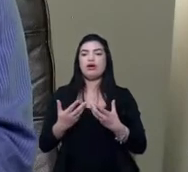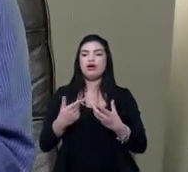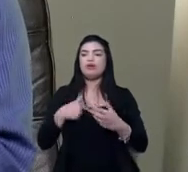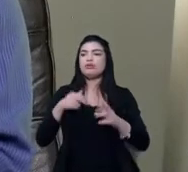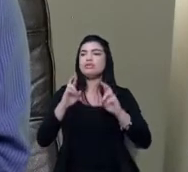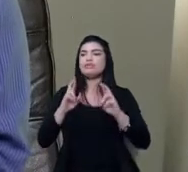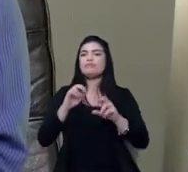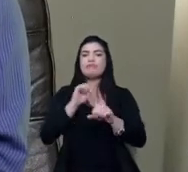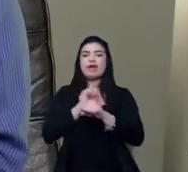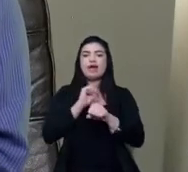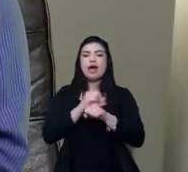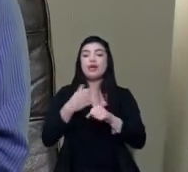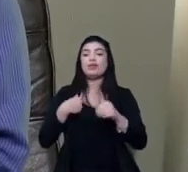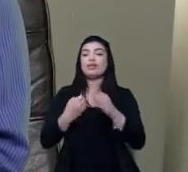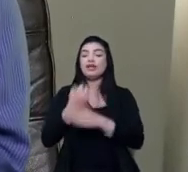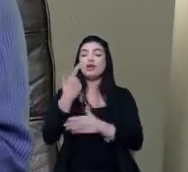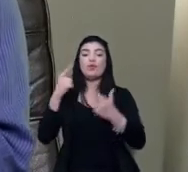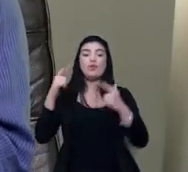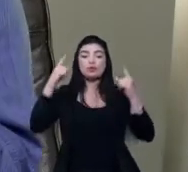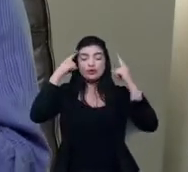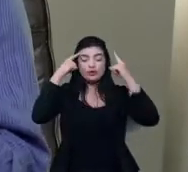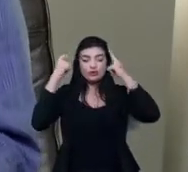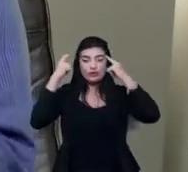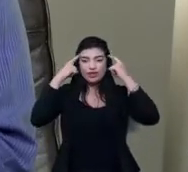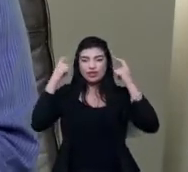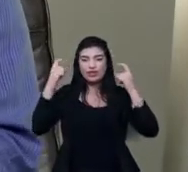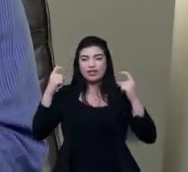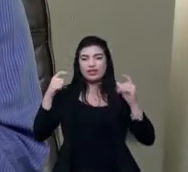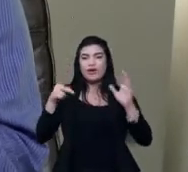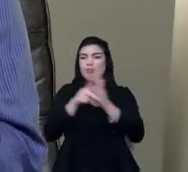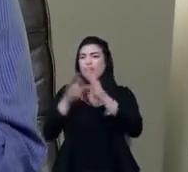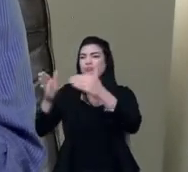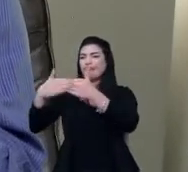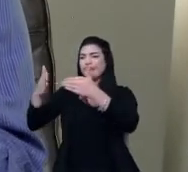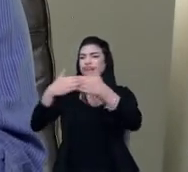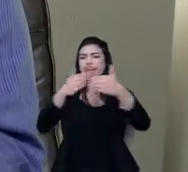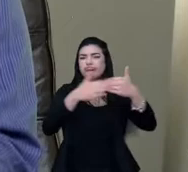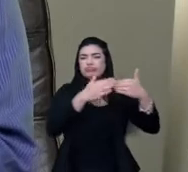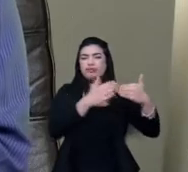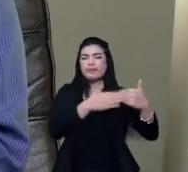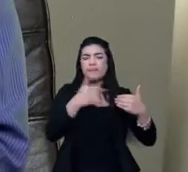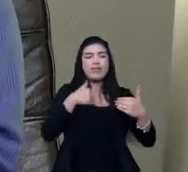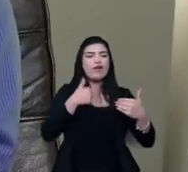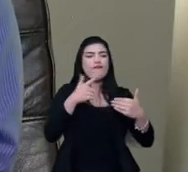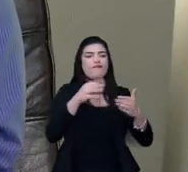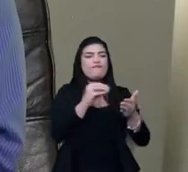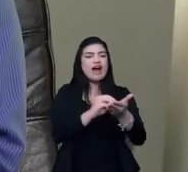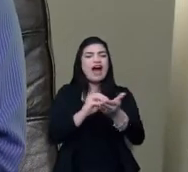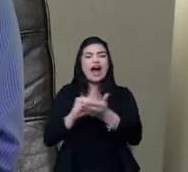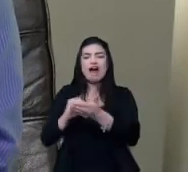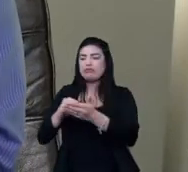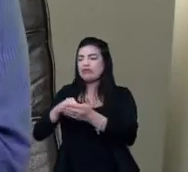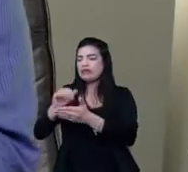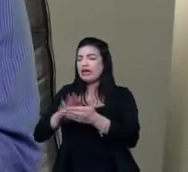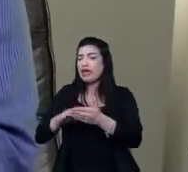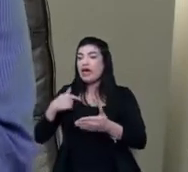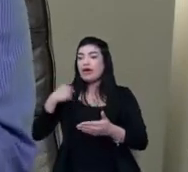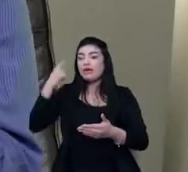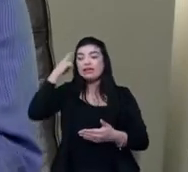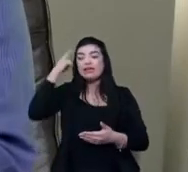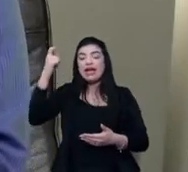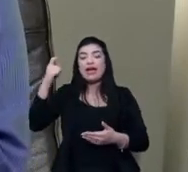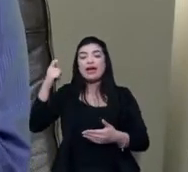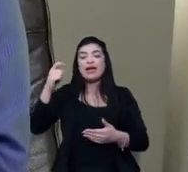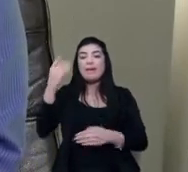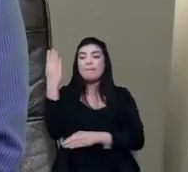tipos de arte, até utilizar, como estava tudo fechado, às vezes eu tirava materiais diferenciados, como madeira, sei lá, uma tábua